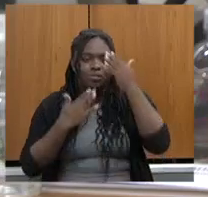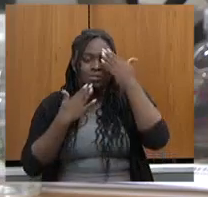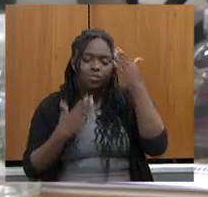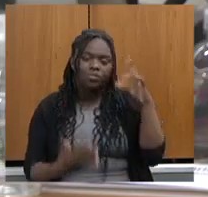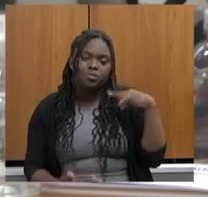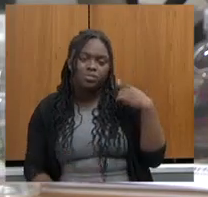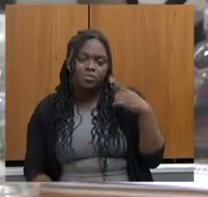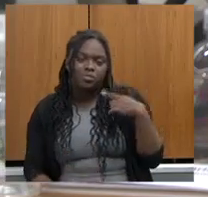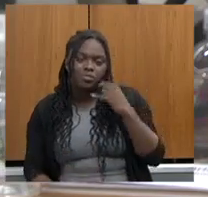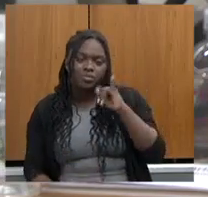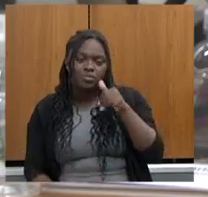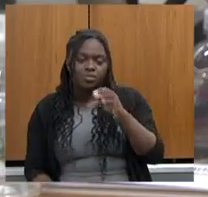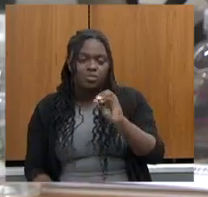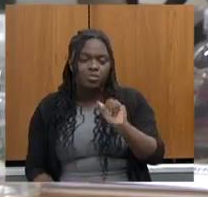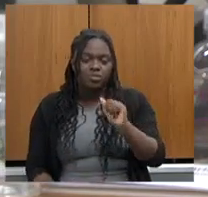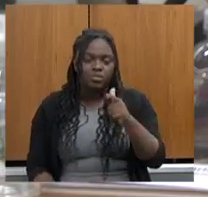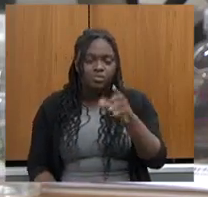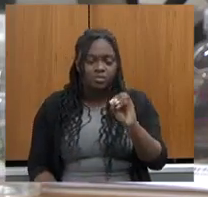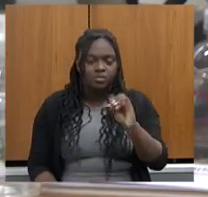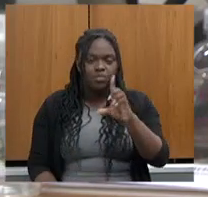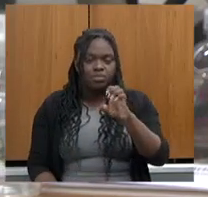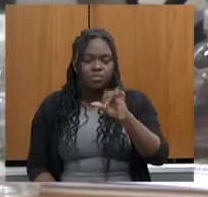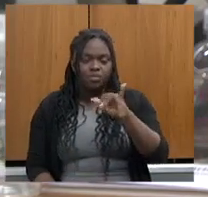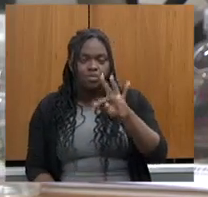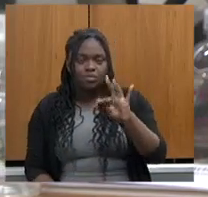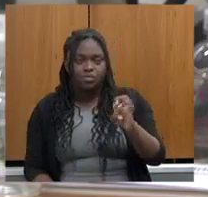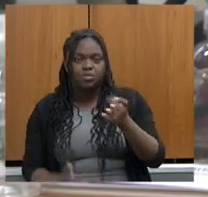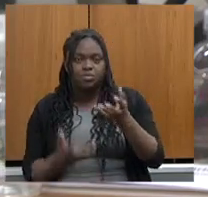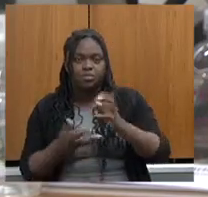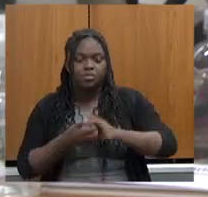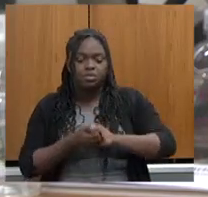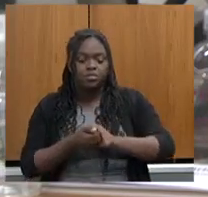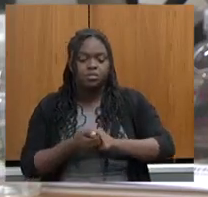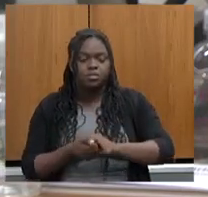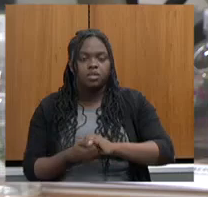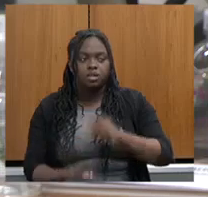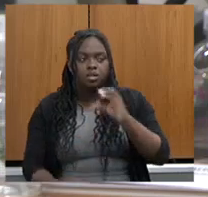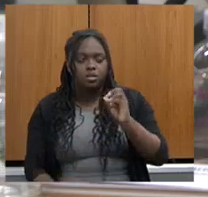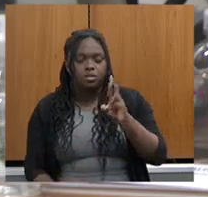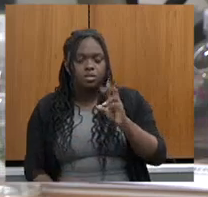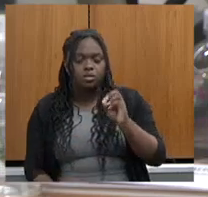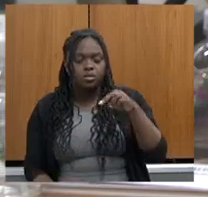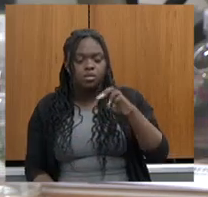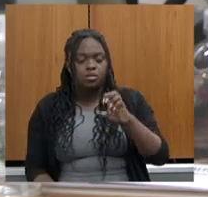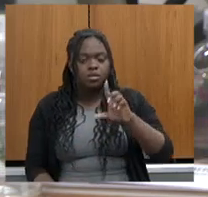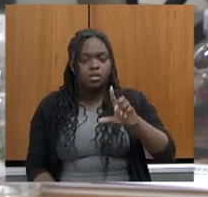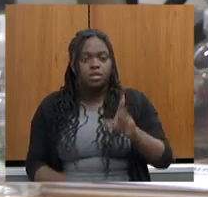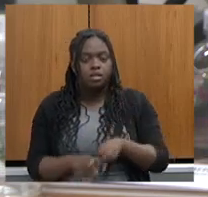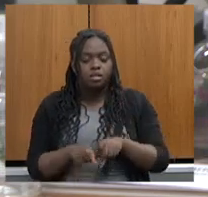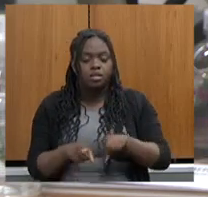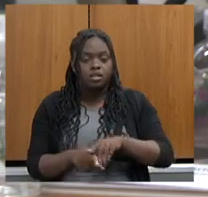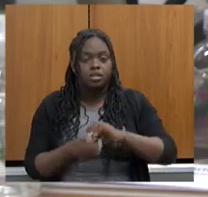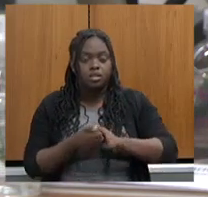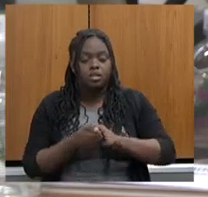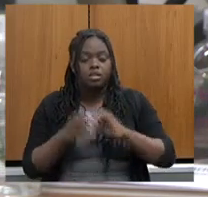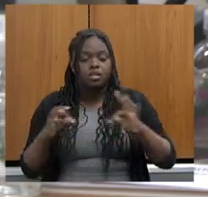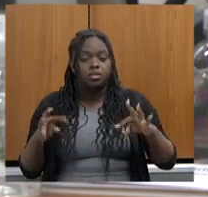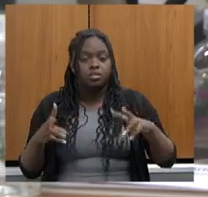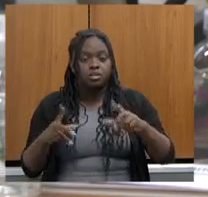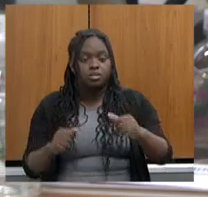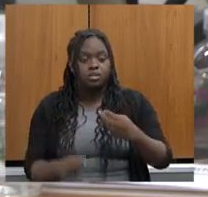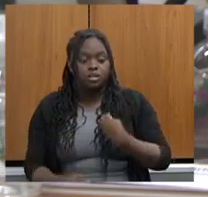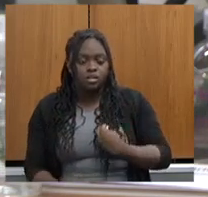Leite gostaria também de cumprimentar o Coronel Estevão essa pessoa como aumentar todos aqui toda essa Corporação